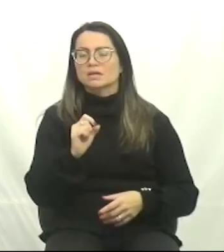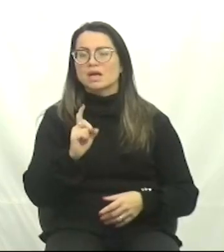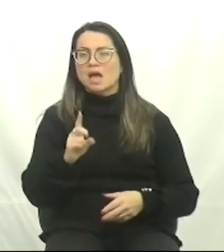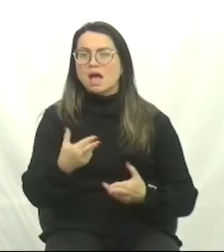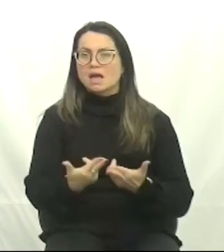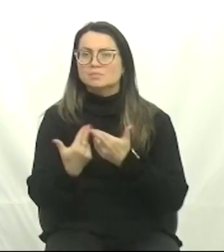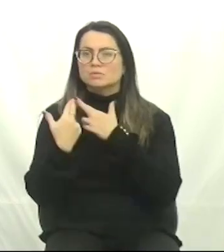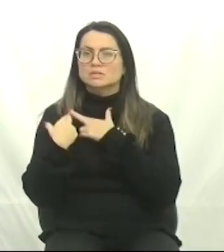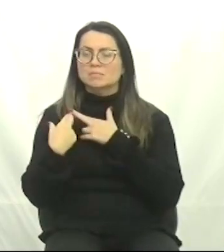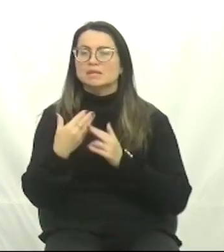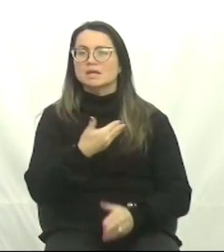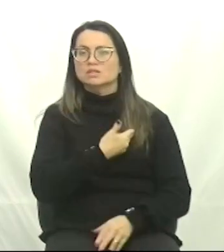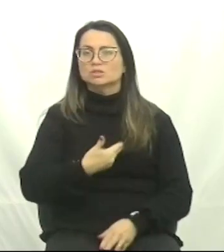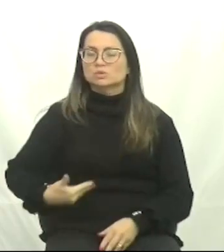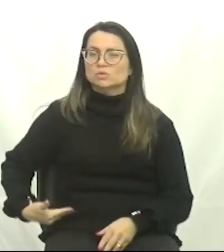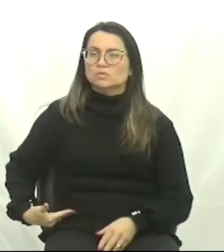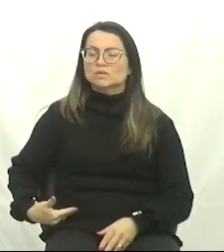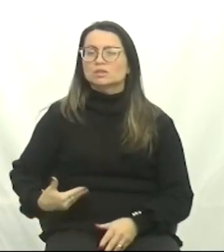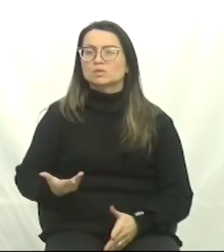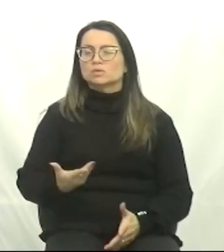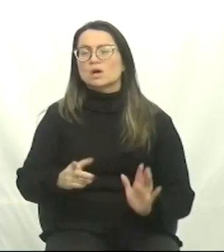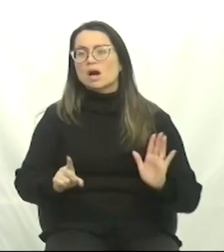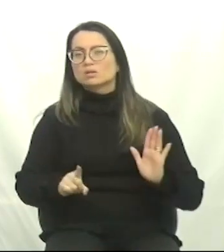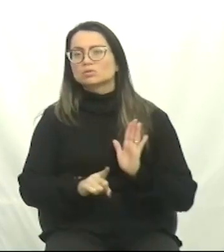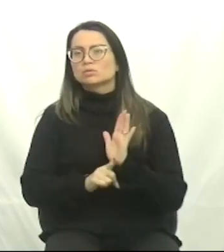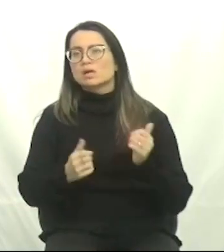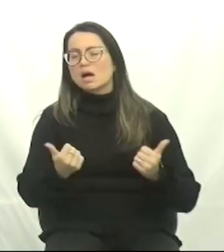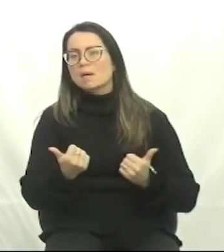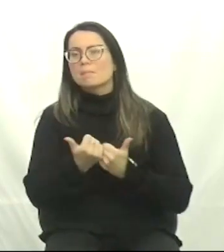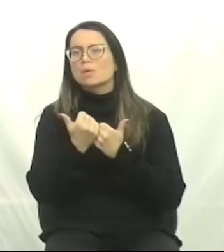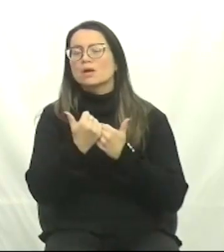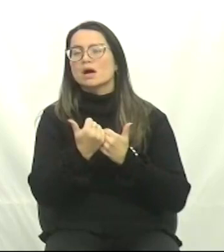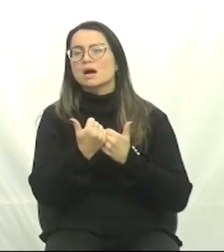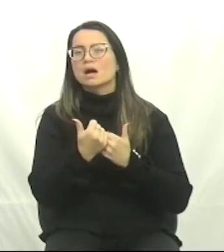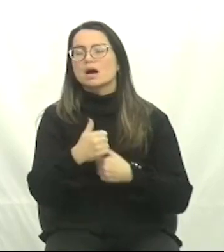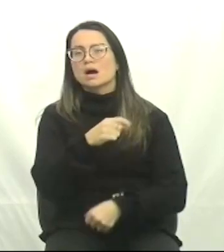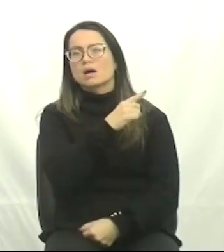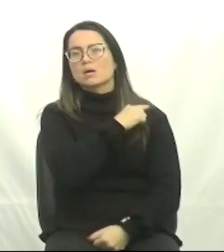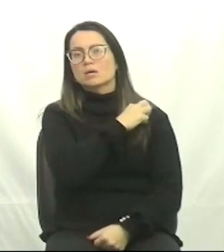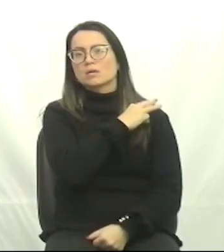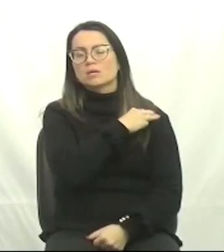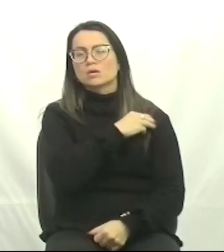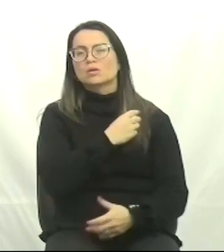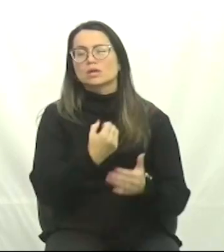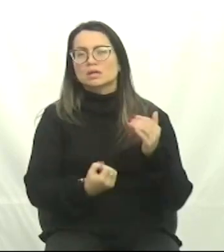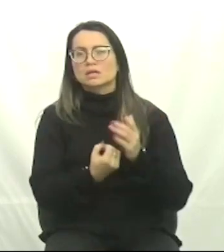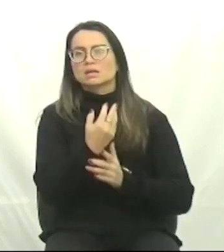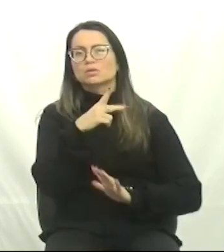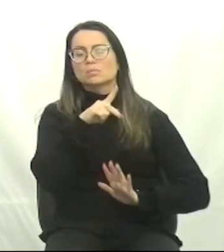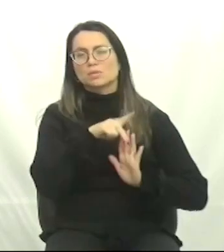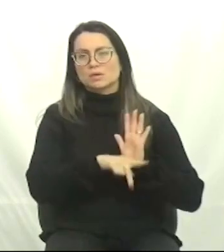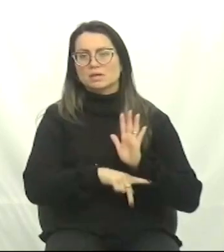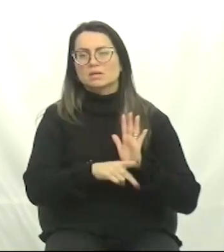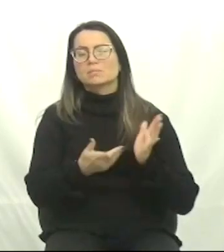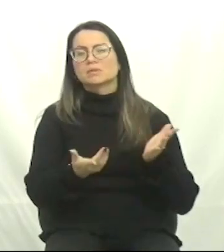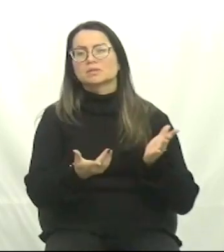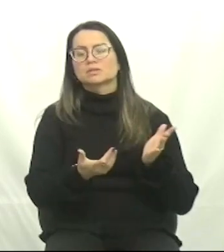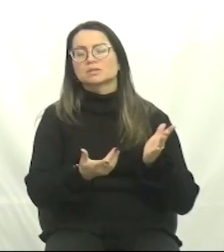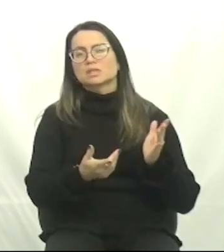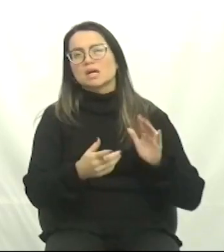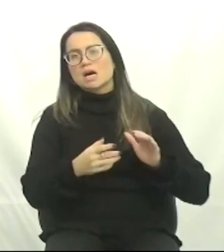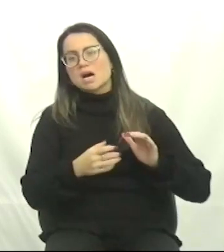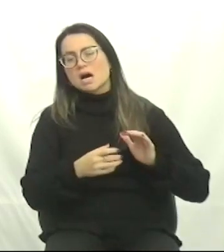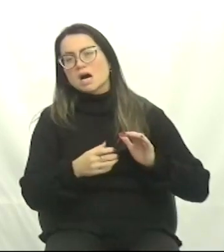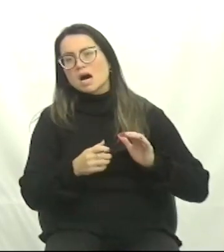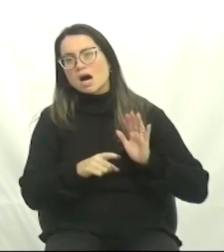a garantia de atendimento ao educando, ensino médio, através de programas suplementares de alimentação, assistência à saúde,